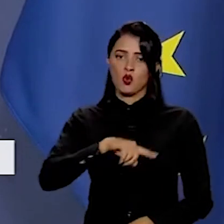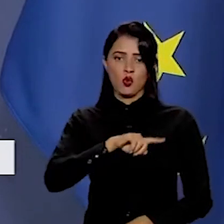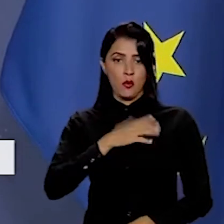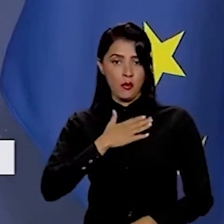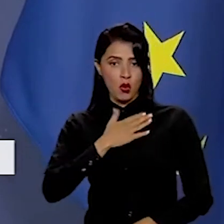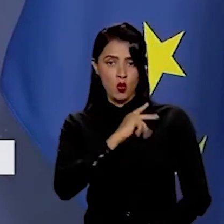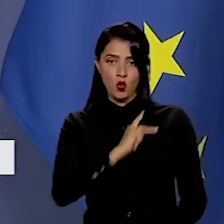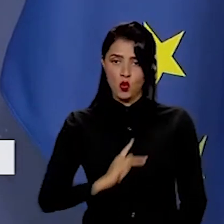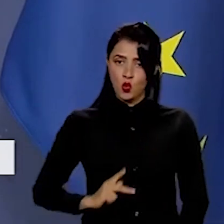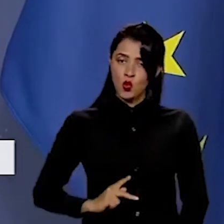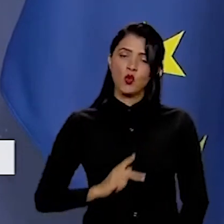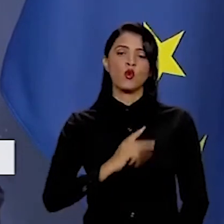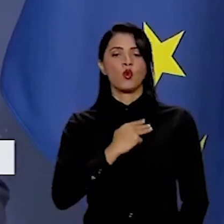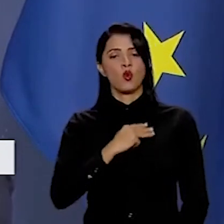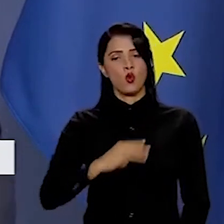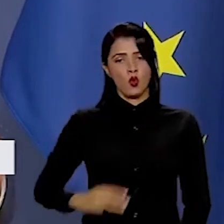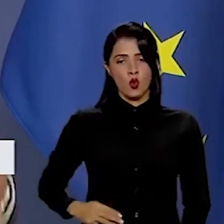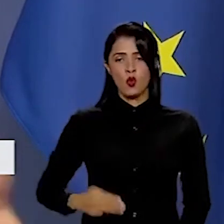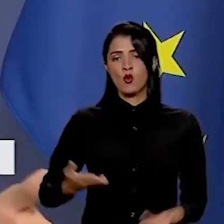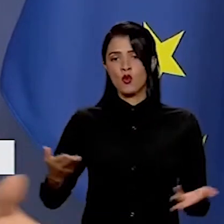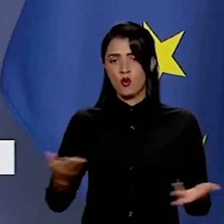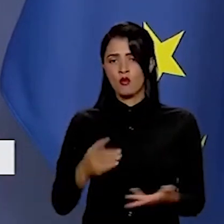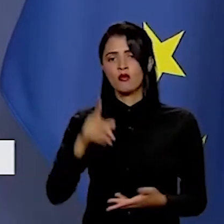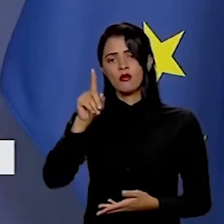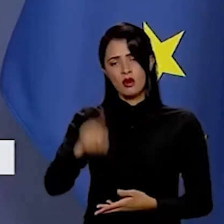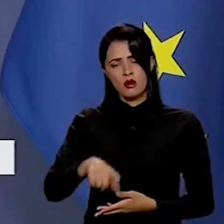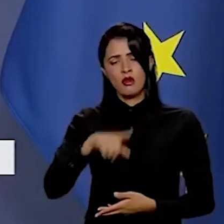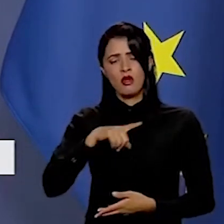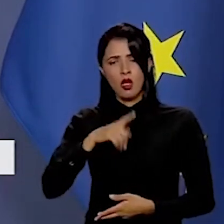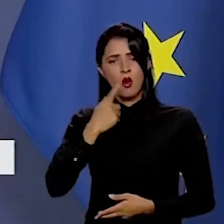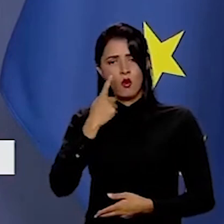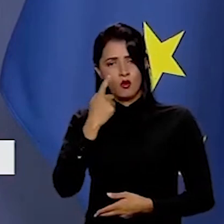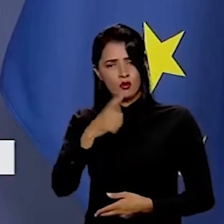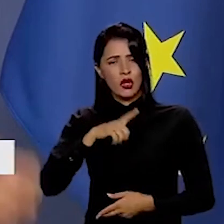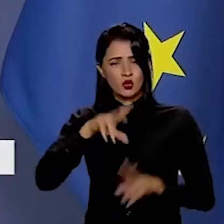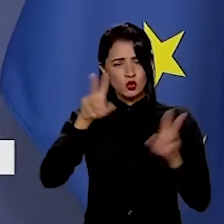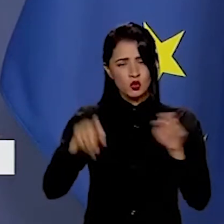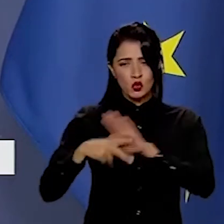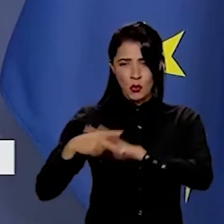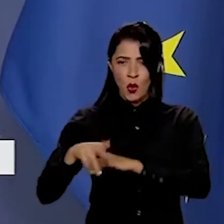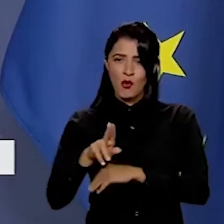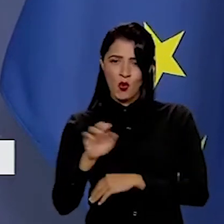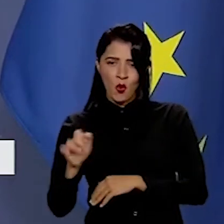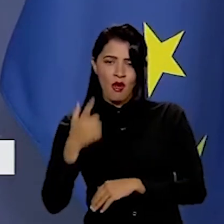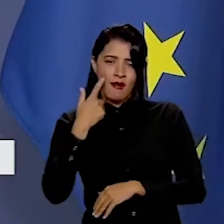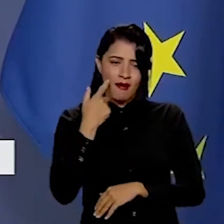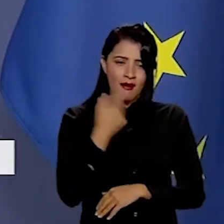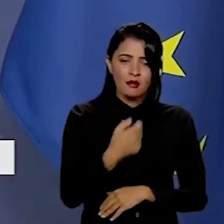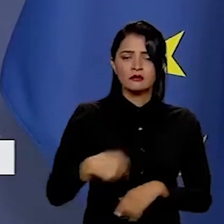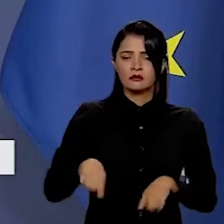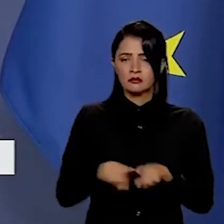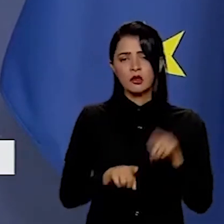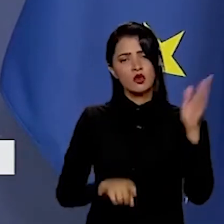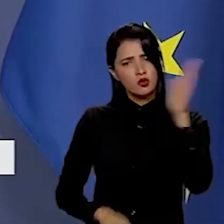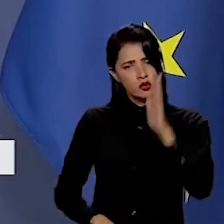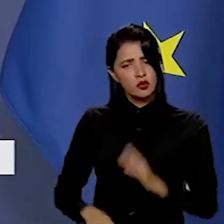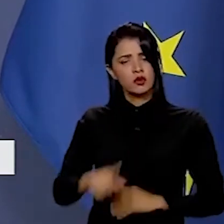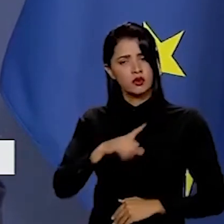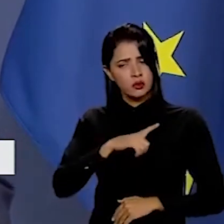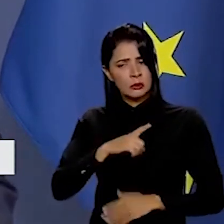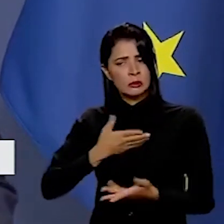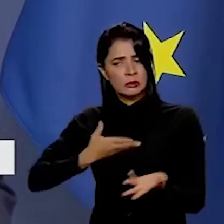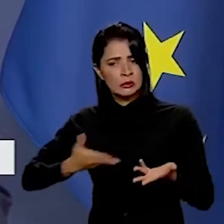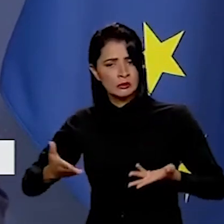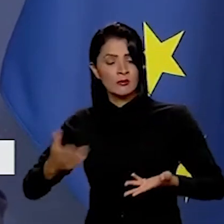governo Esse é o assunto que eu sei que é de interesse da União Europeia é de muito interesse do Brasil e este